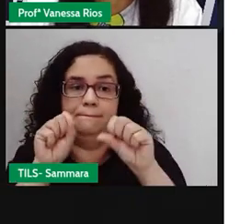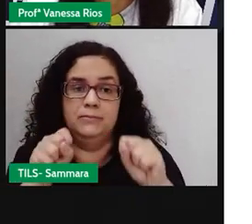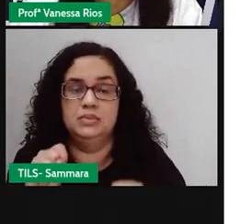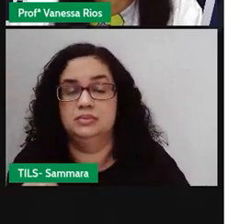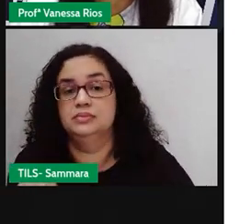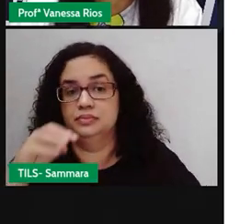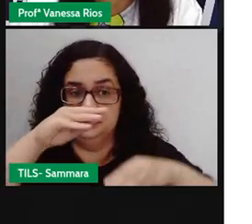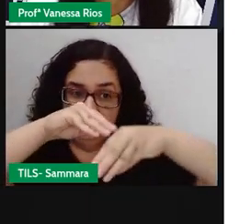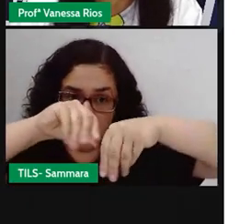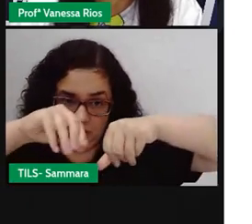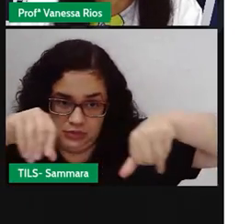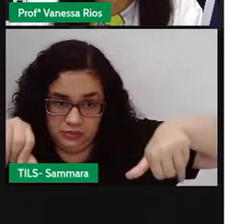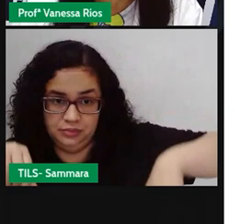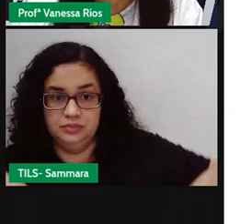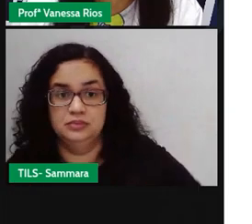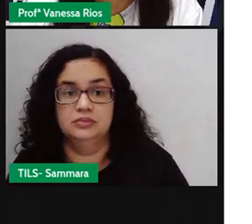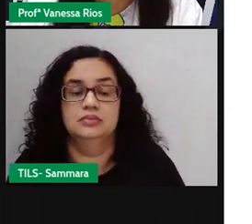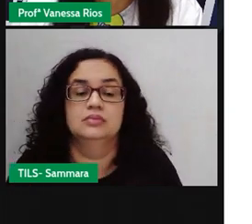citar aí, ó, cimento,